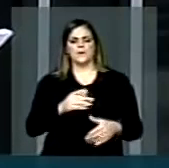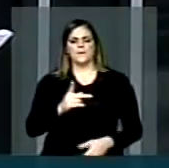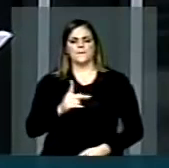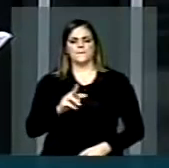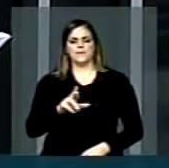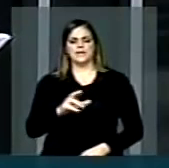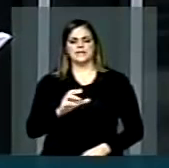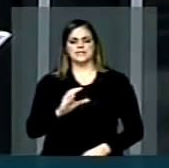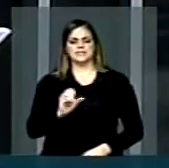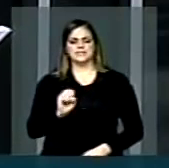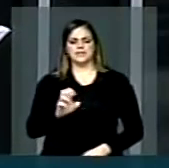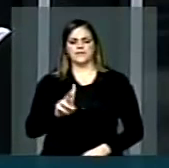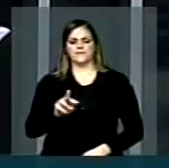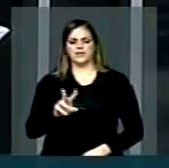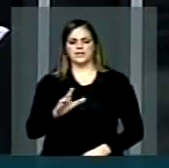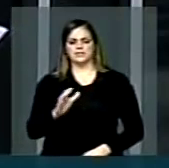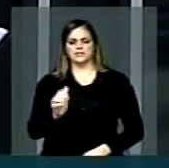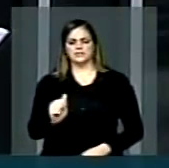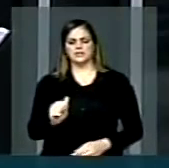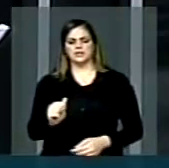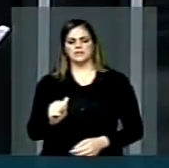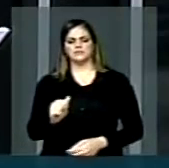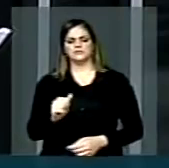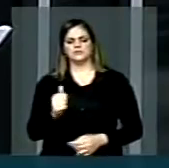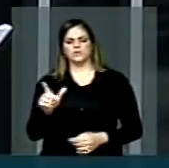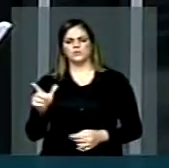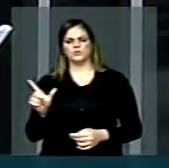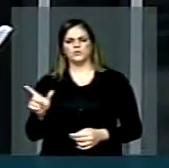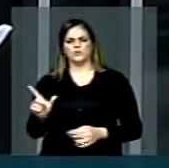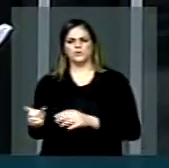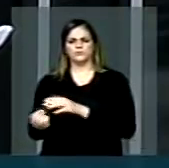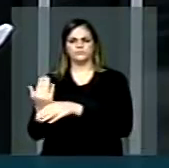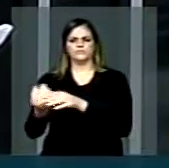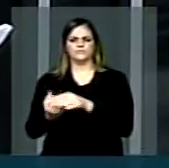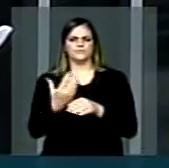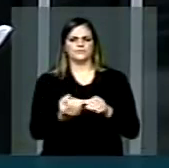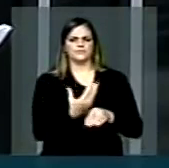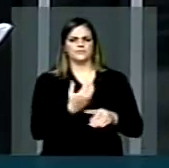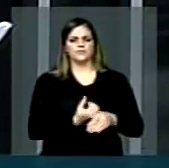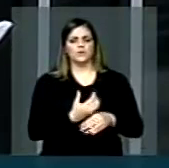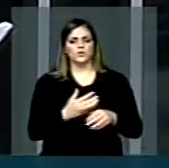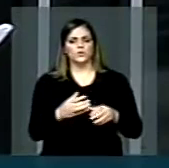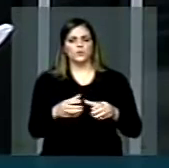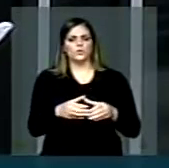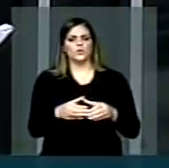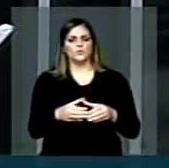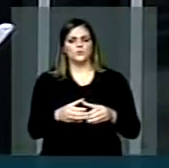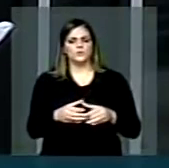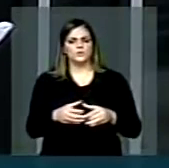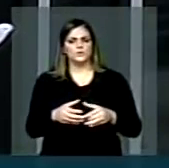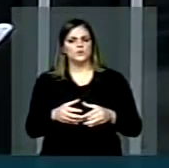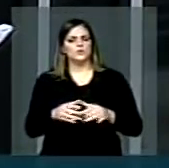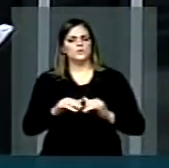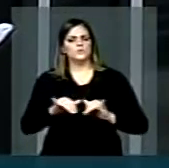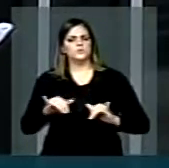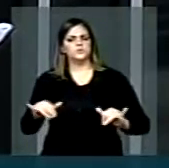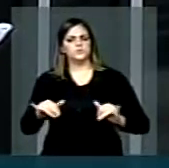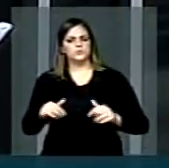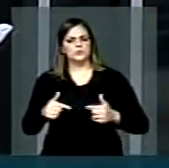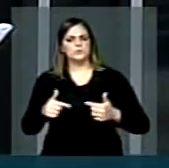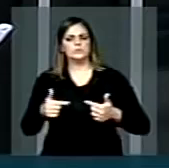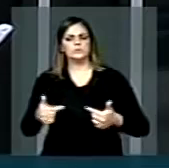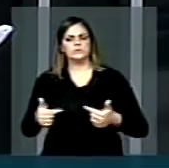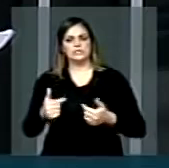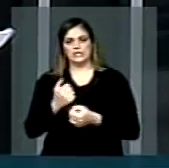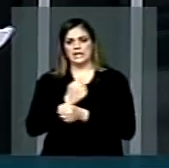Sociedade Cearense Libertadora, liderada por João Cordeiro, a Sociedade das Cearenses Libertadoras, compostas por mulheres e tendo como líder Maria